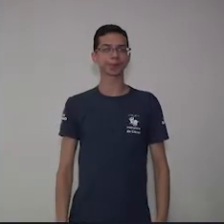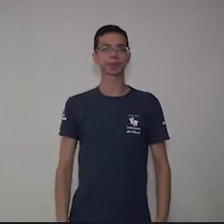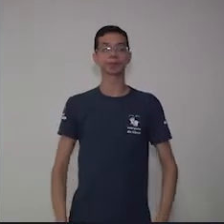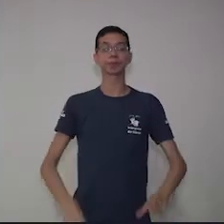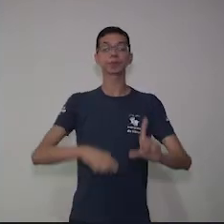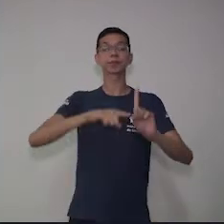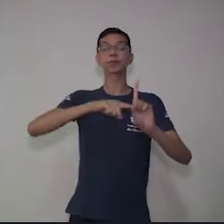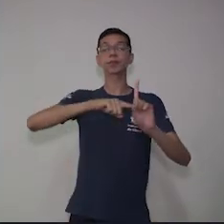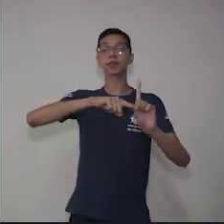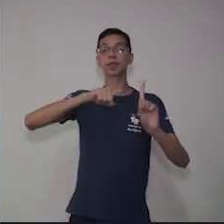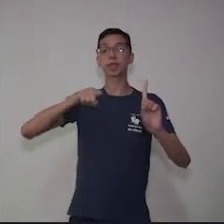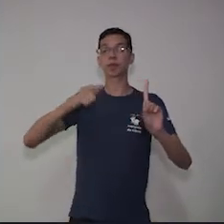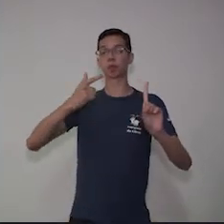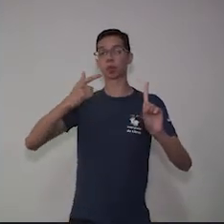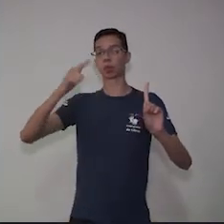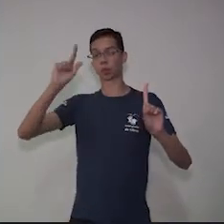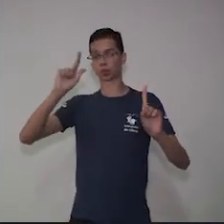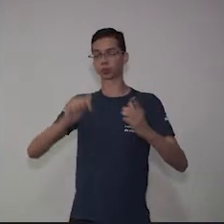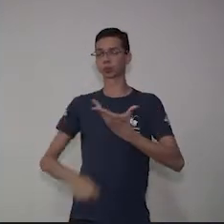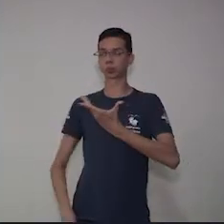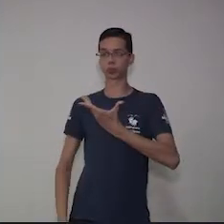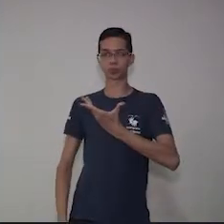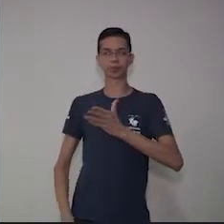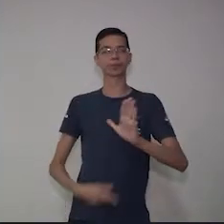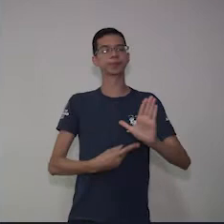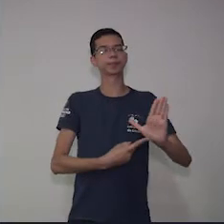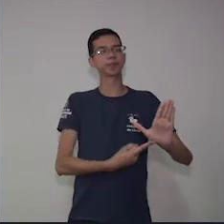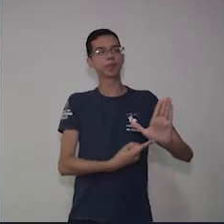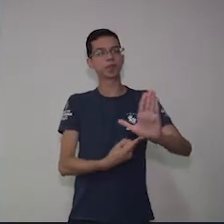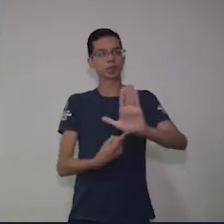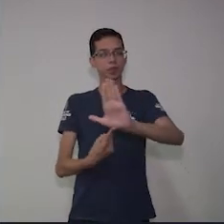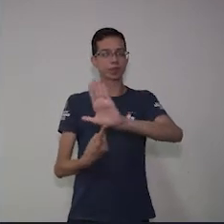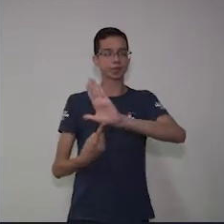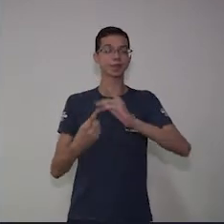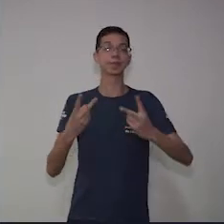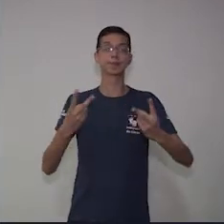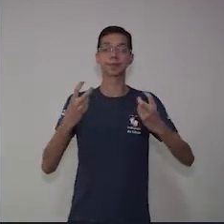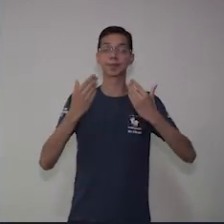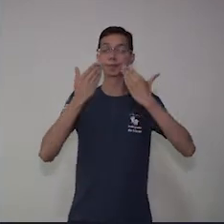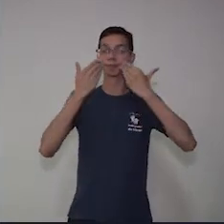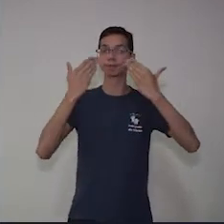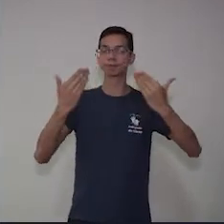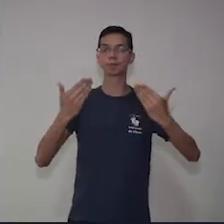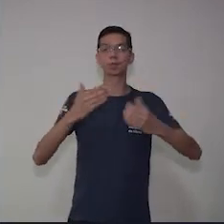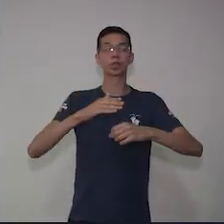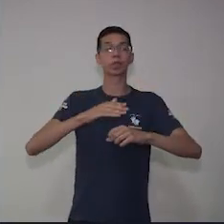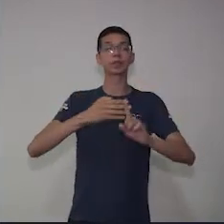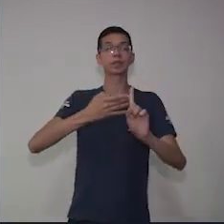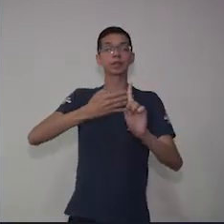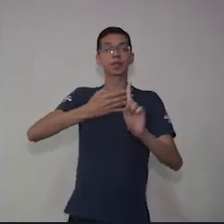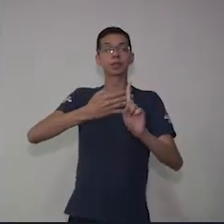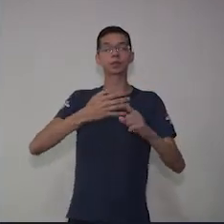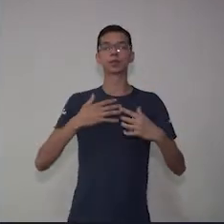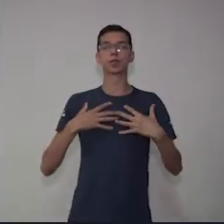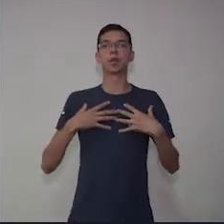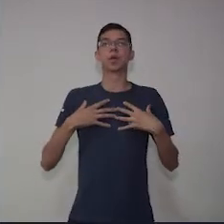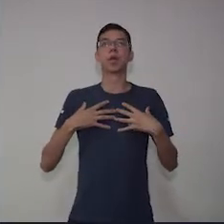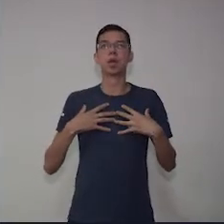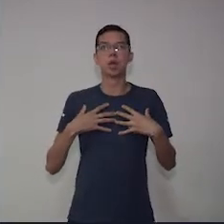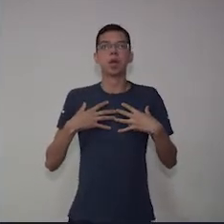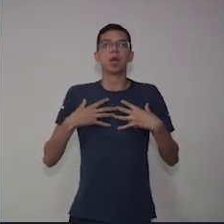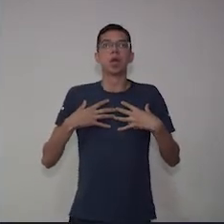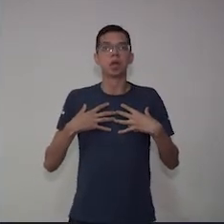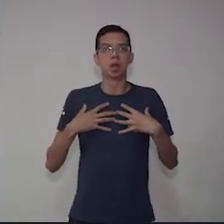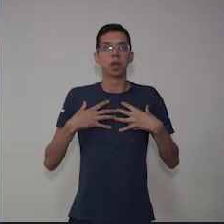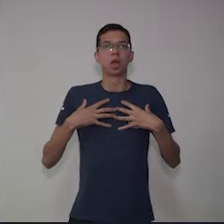gráfico, que mostra a incidência, né, da síndrome respiratória aguda grave, ela é 4 vezes maior